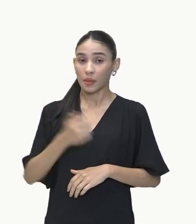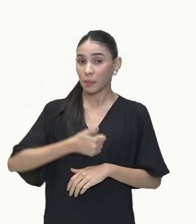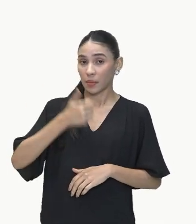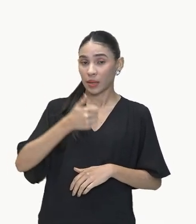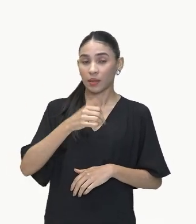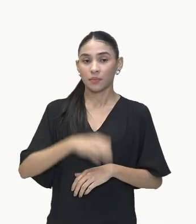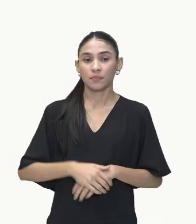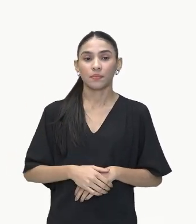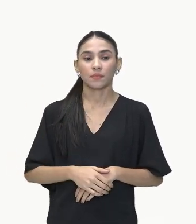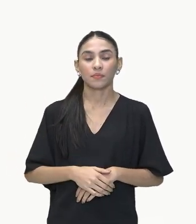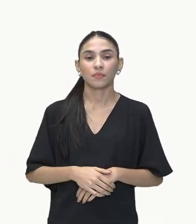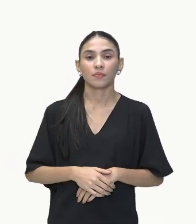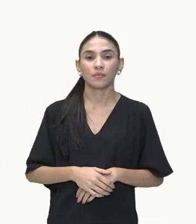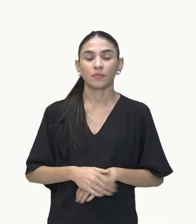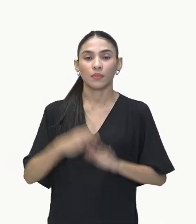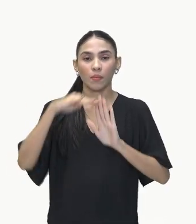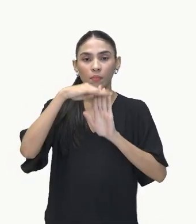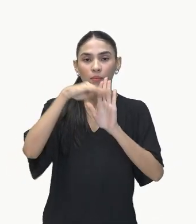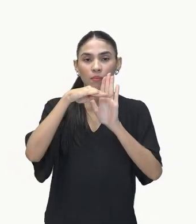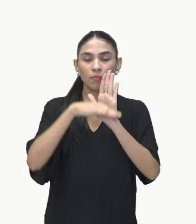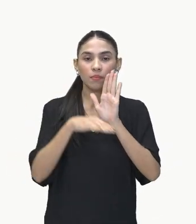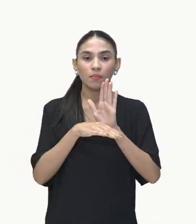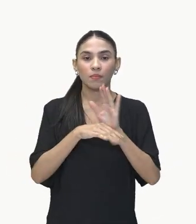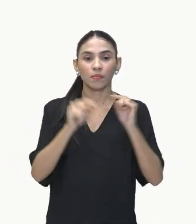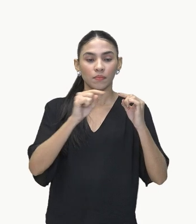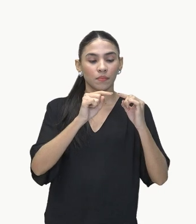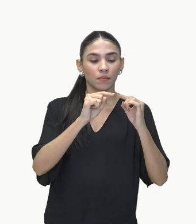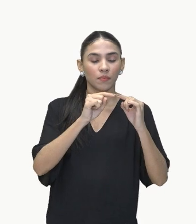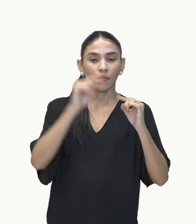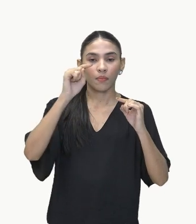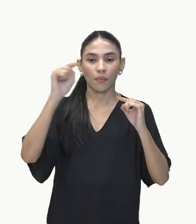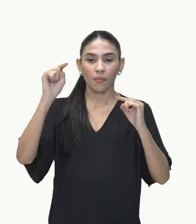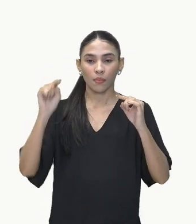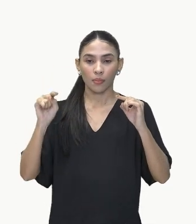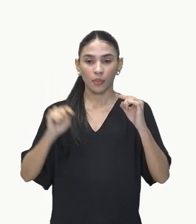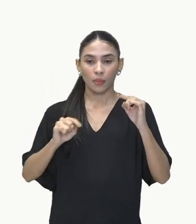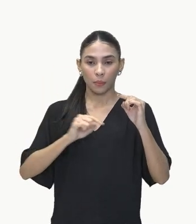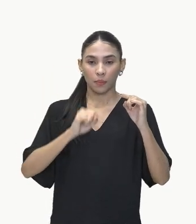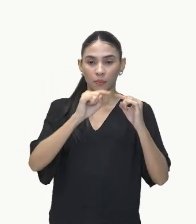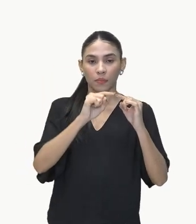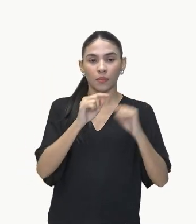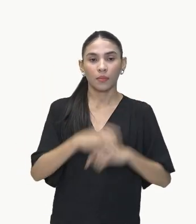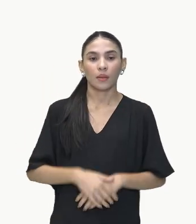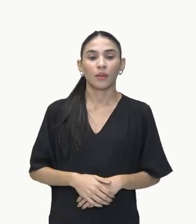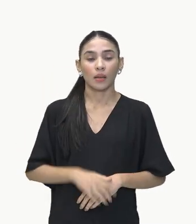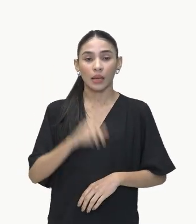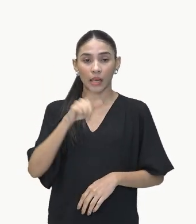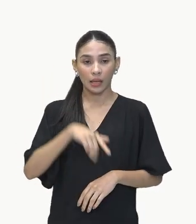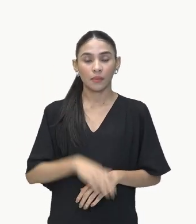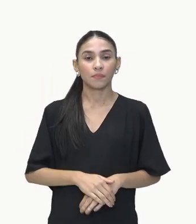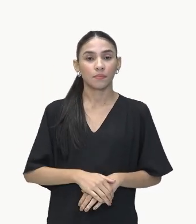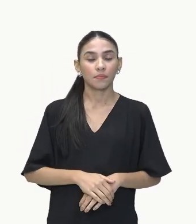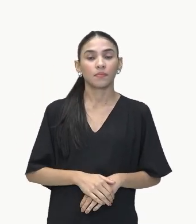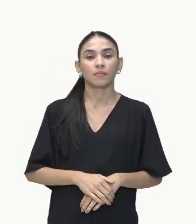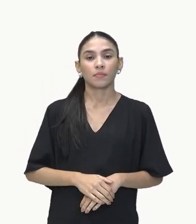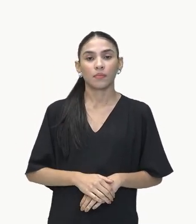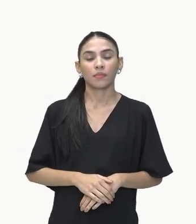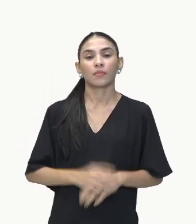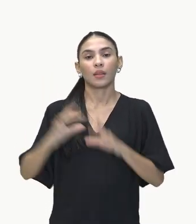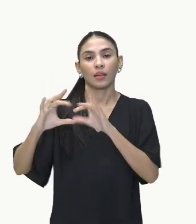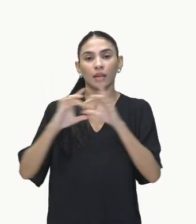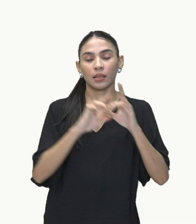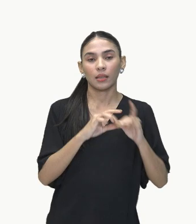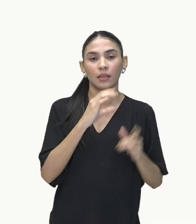exemplo, classificar essa cadeia carbônica. Primeira classificação, ela é uma cadeia cíclica, nós estamos falando de